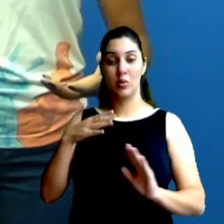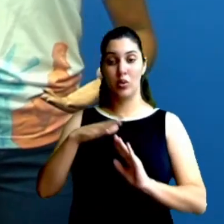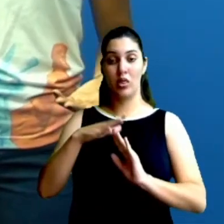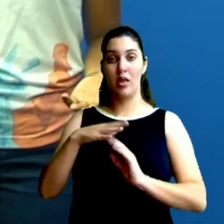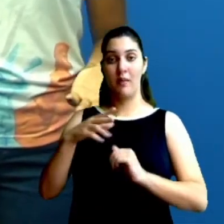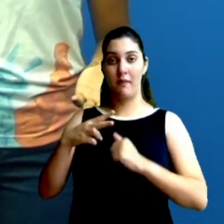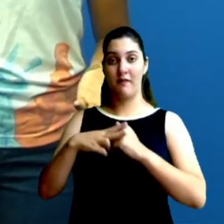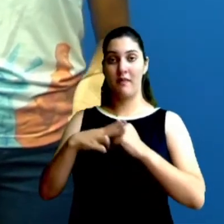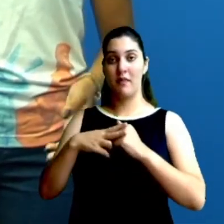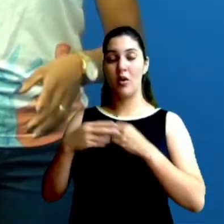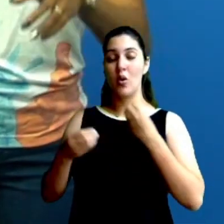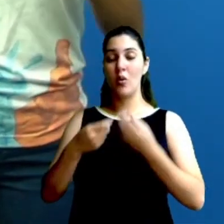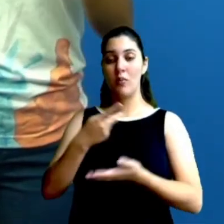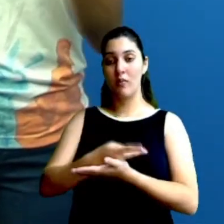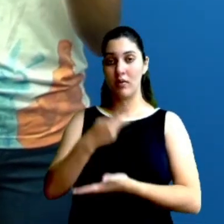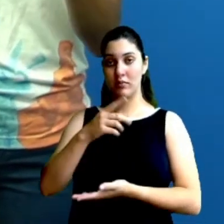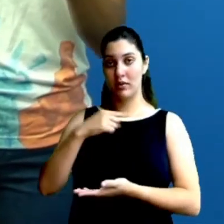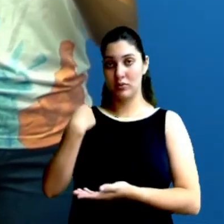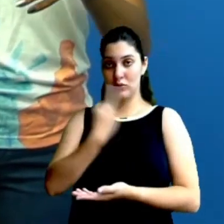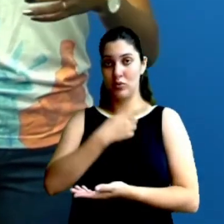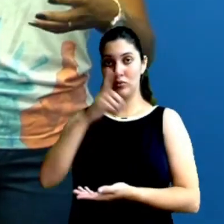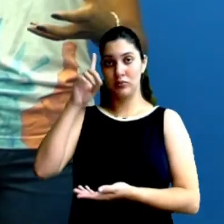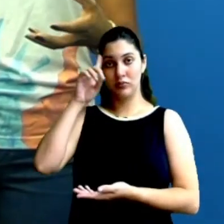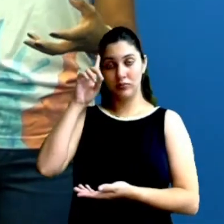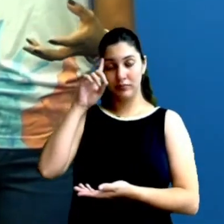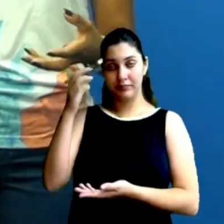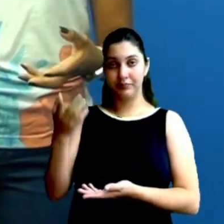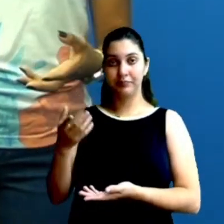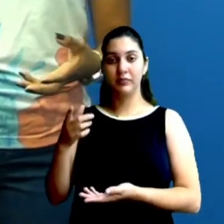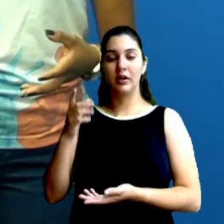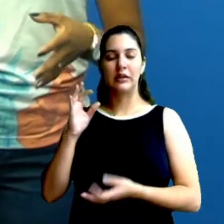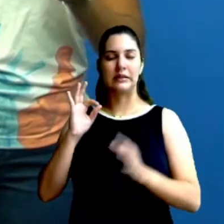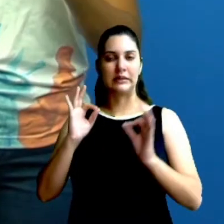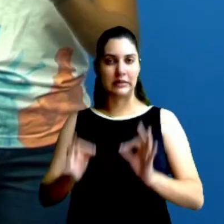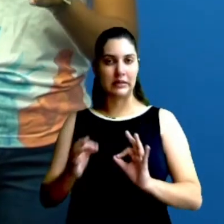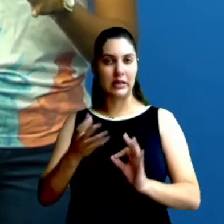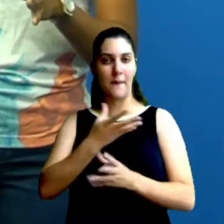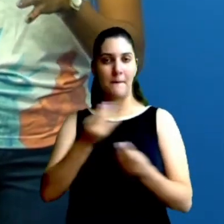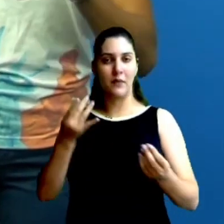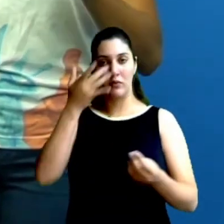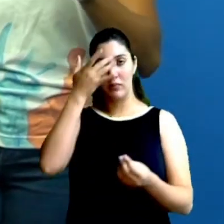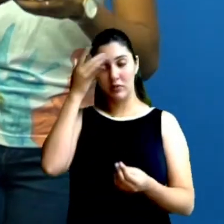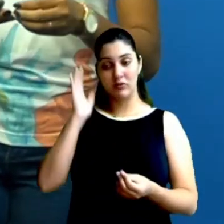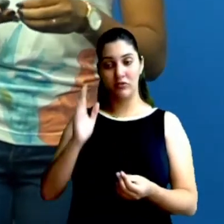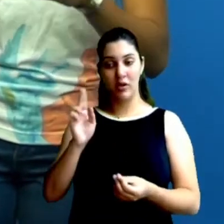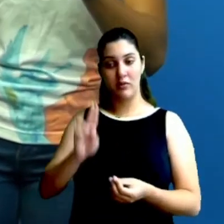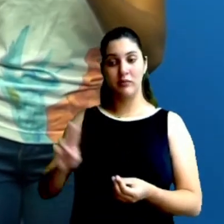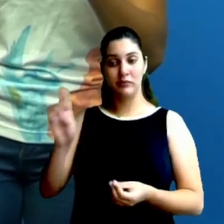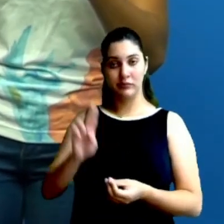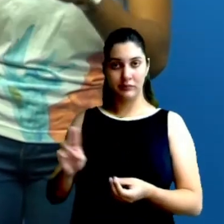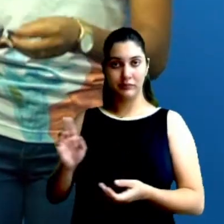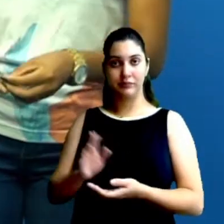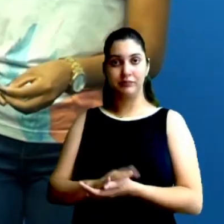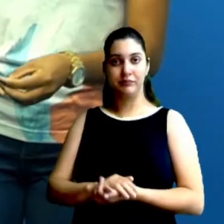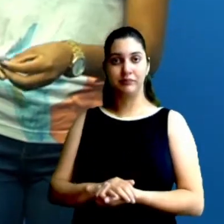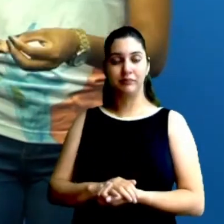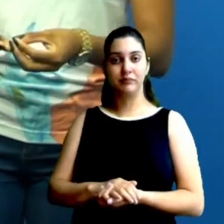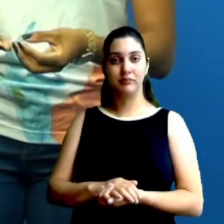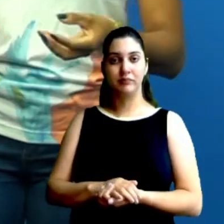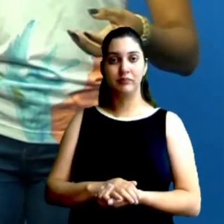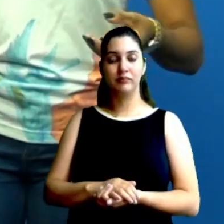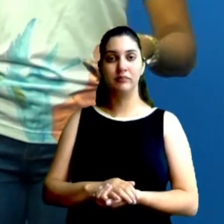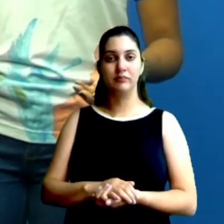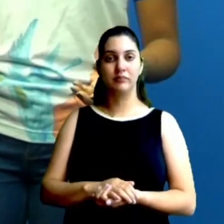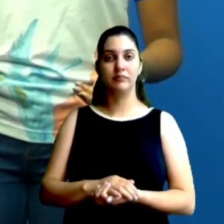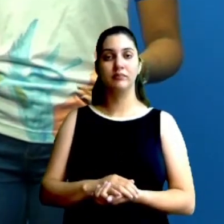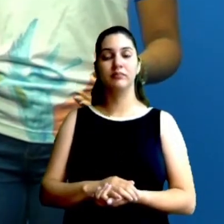como acontece no nosso dia a dia. E eu tenho certeza que muita gente já usou e nem se deu conta que estava aí falando no imperative